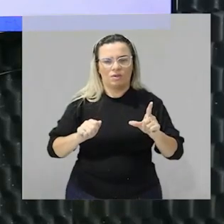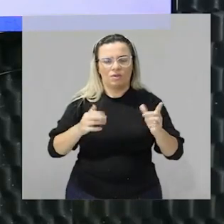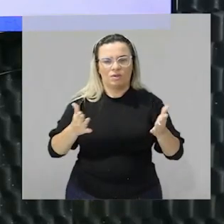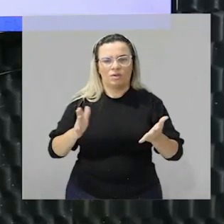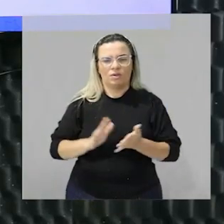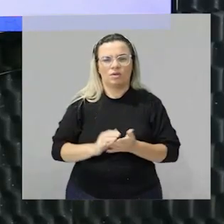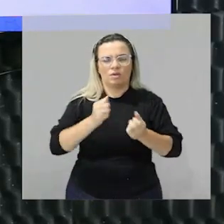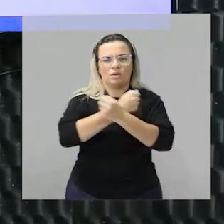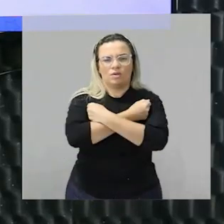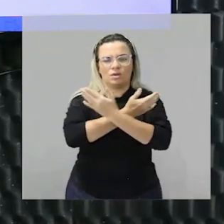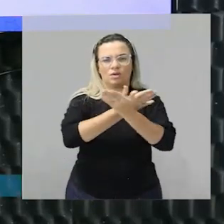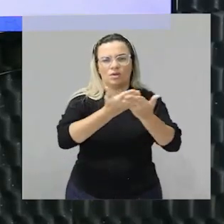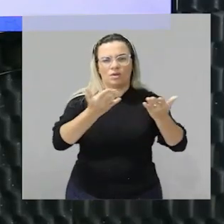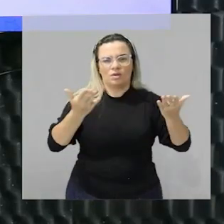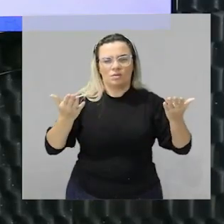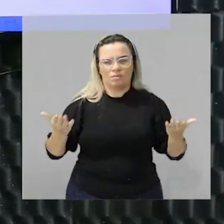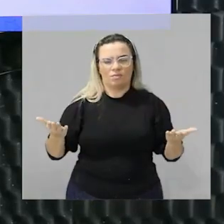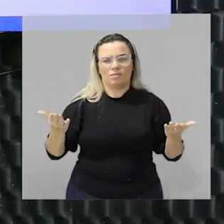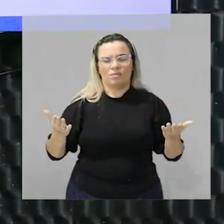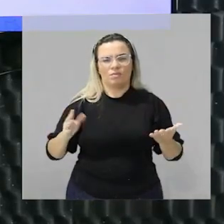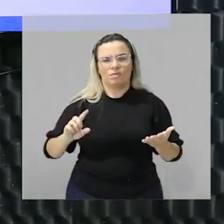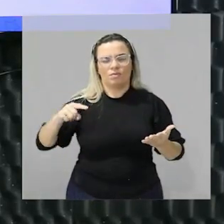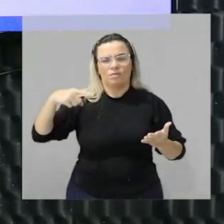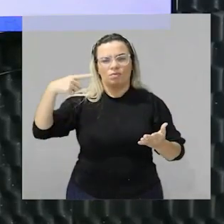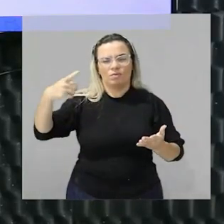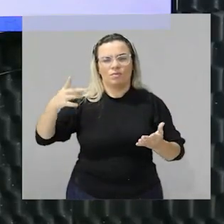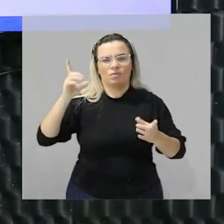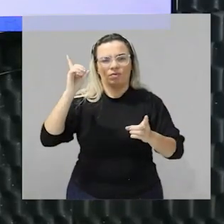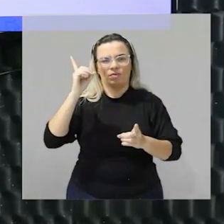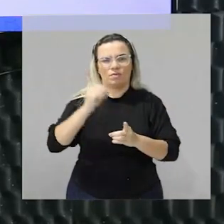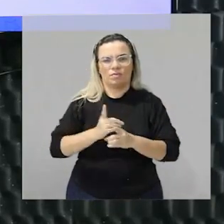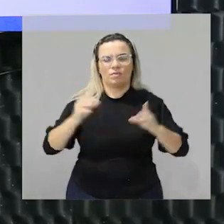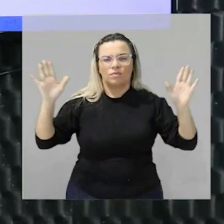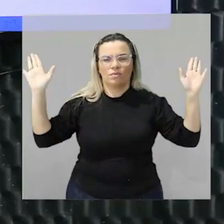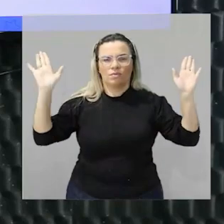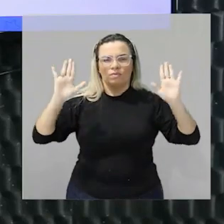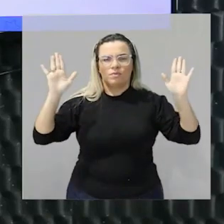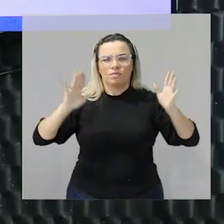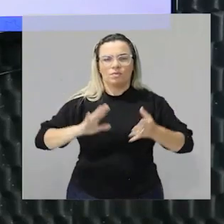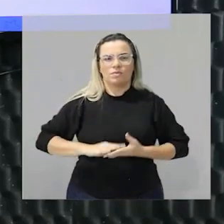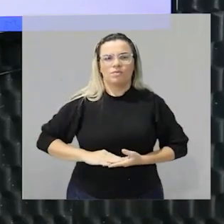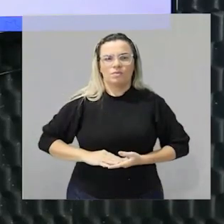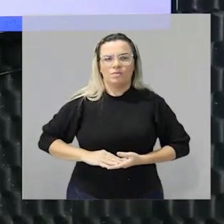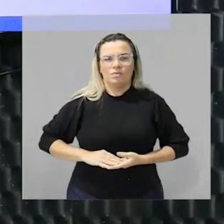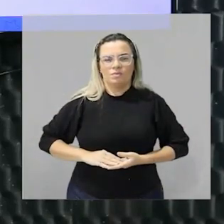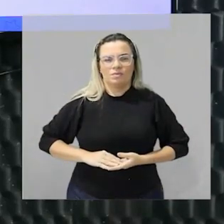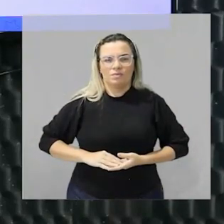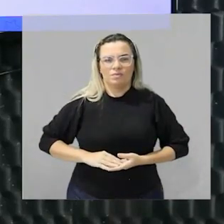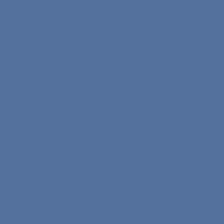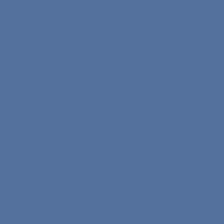Um grande abraço e até o nosso próximo encontro. Valeu!